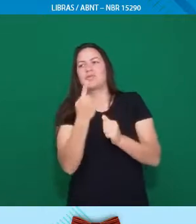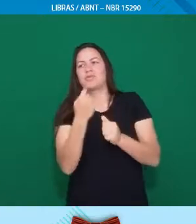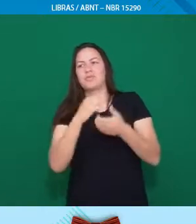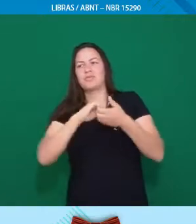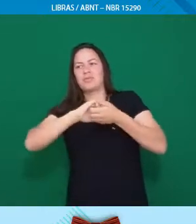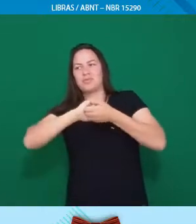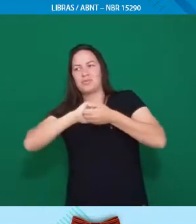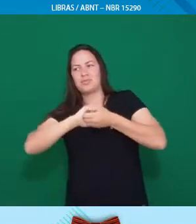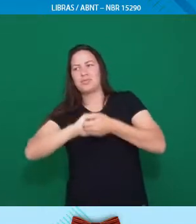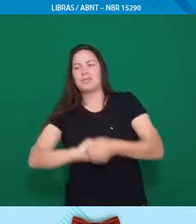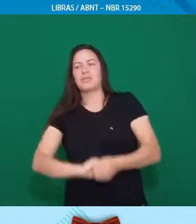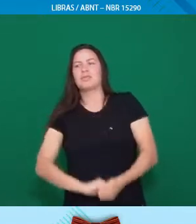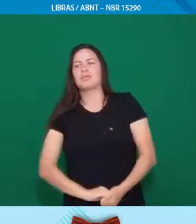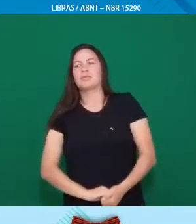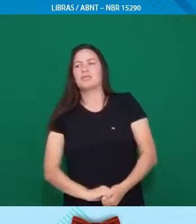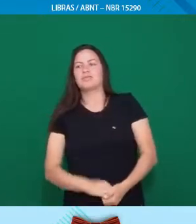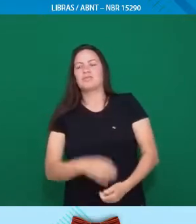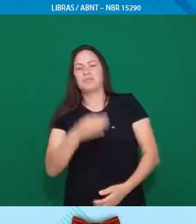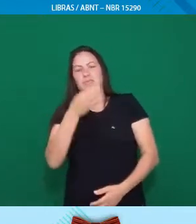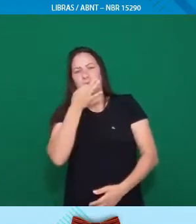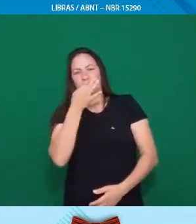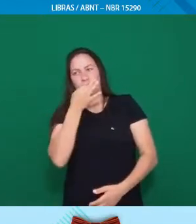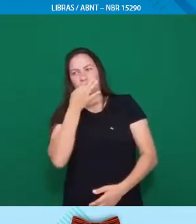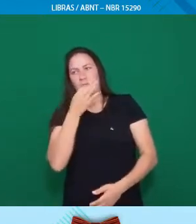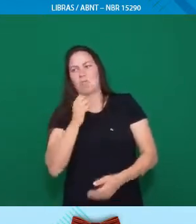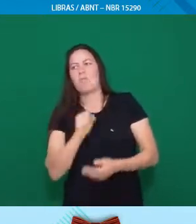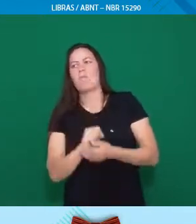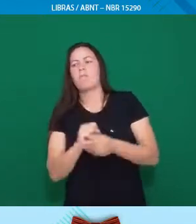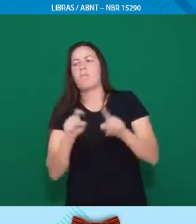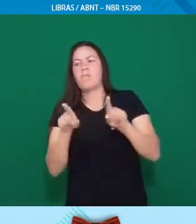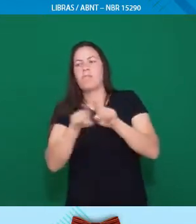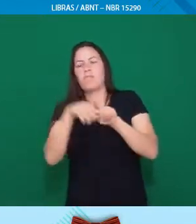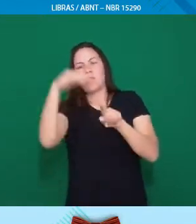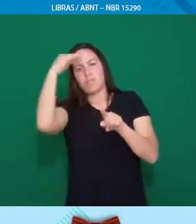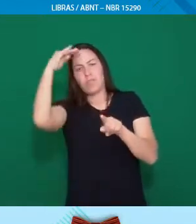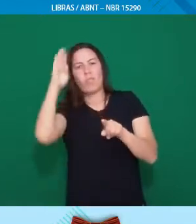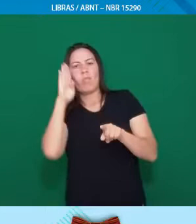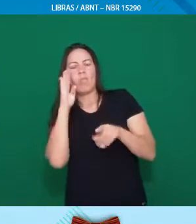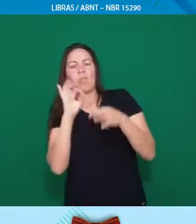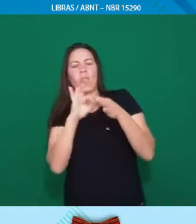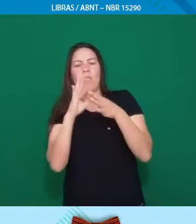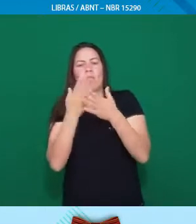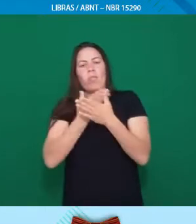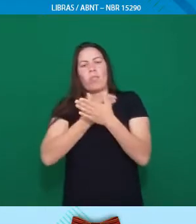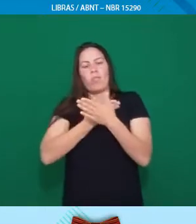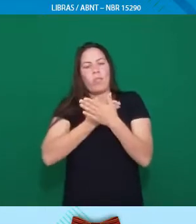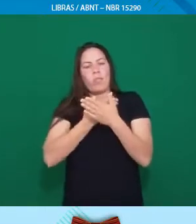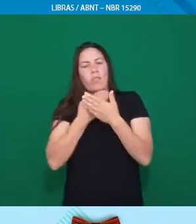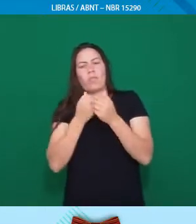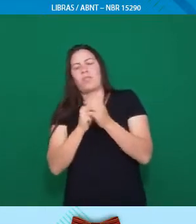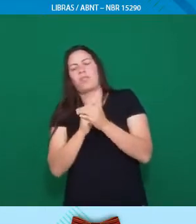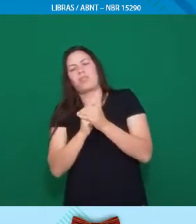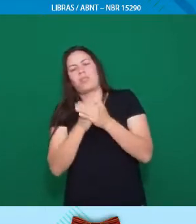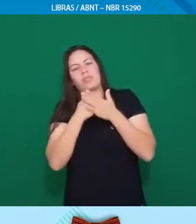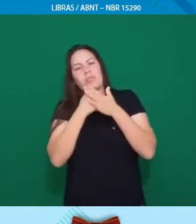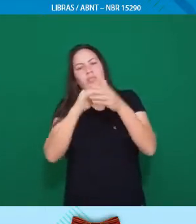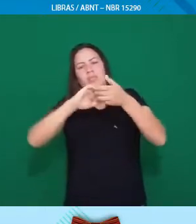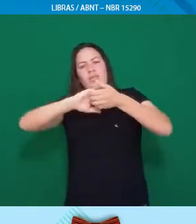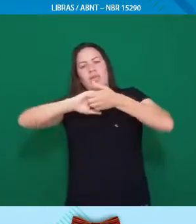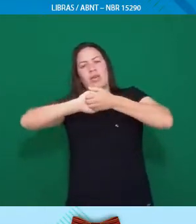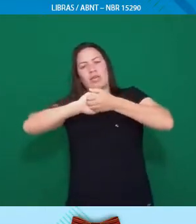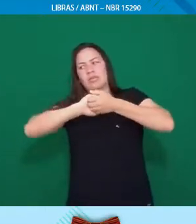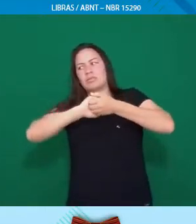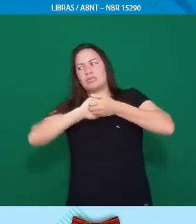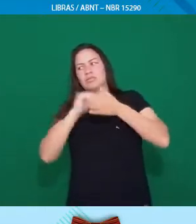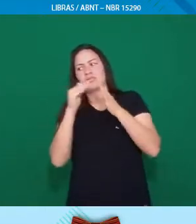pela atitude e o Lorde representante da mesma forma também de xau os parabéns seu Cláudio pylon pelo